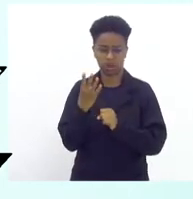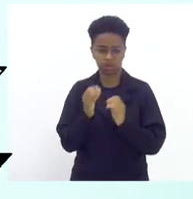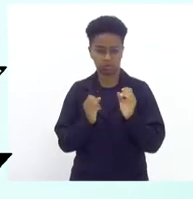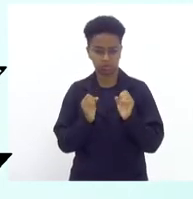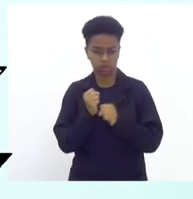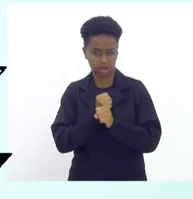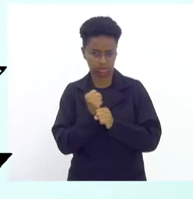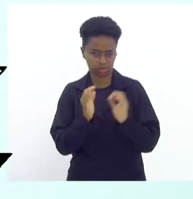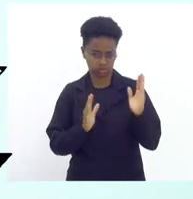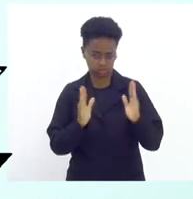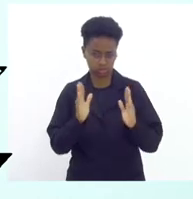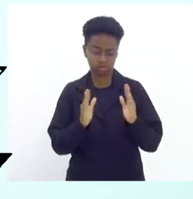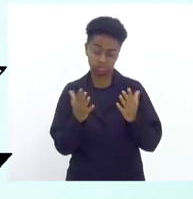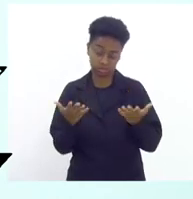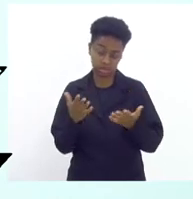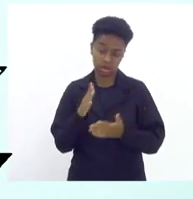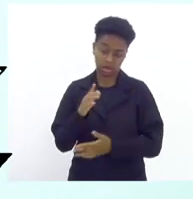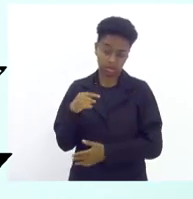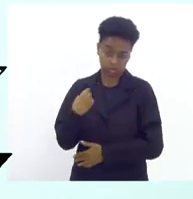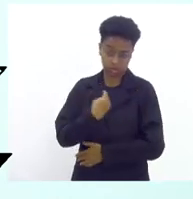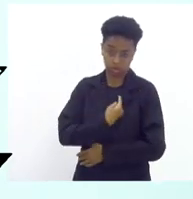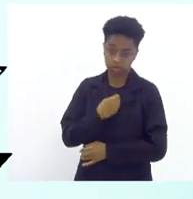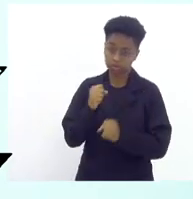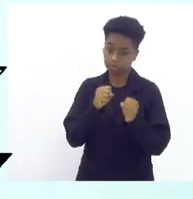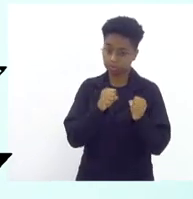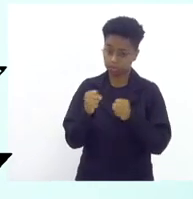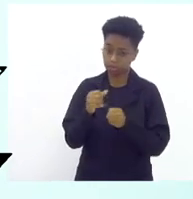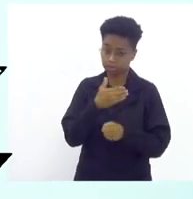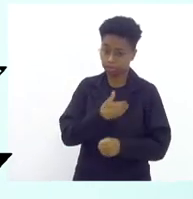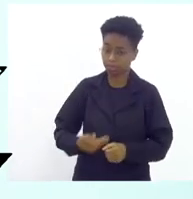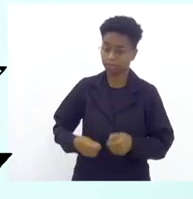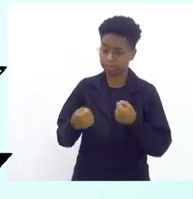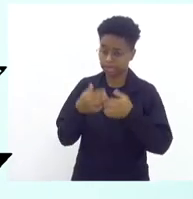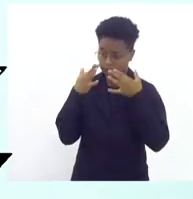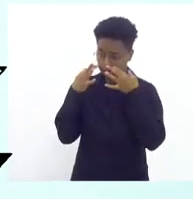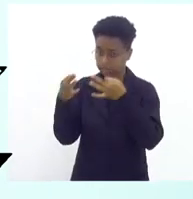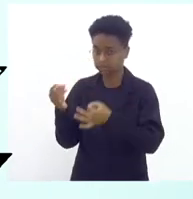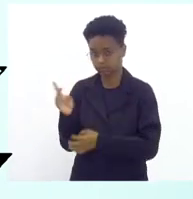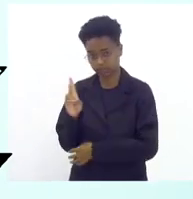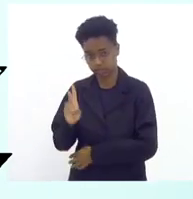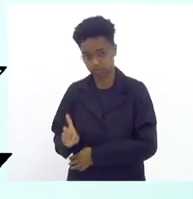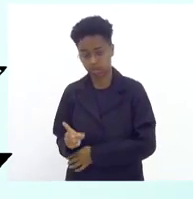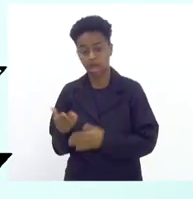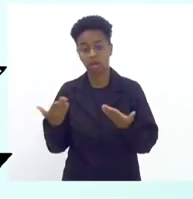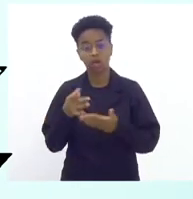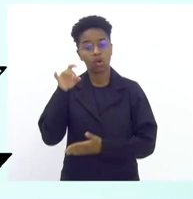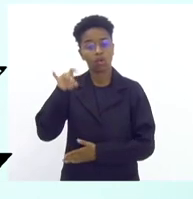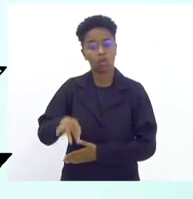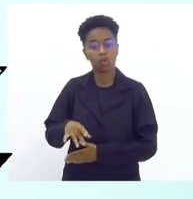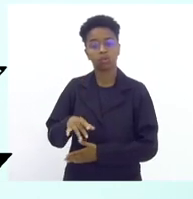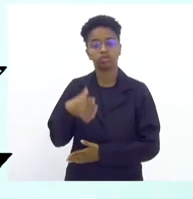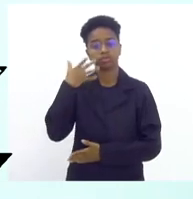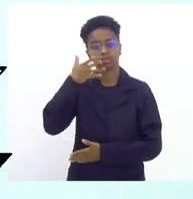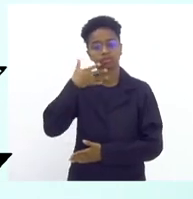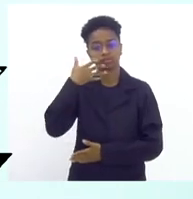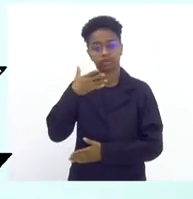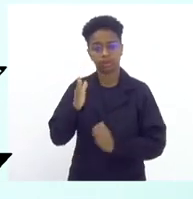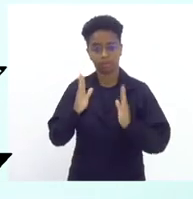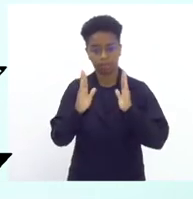anos então é para nós enquanto poder público olhar com atenção aí a última fala desse bloco